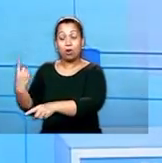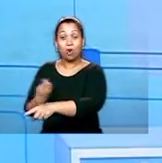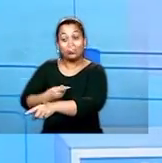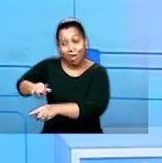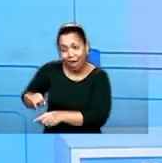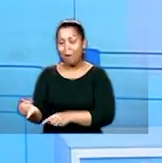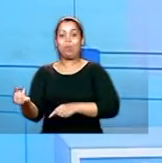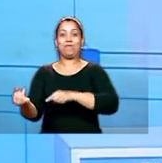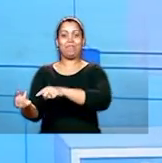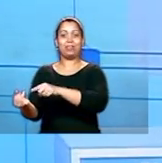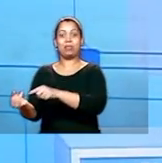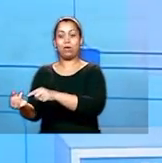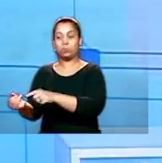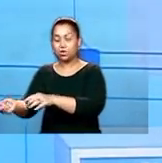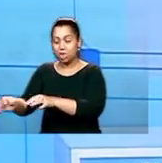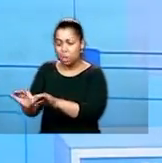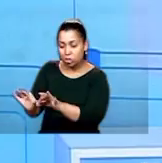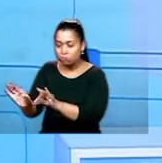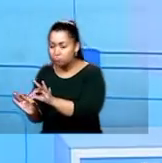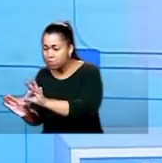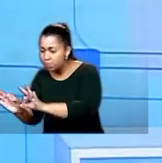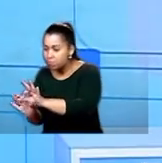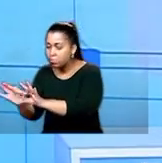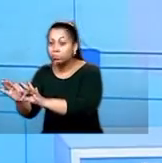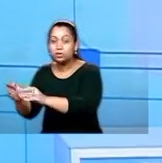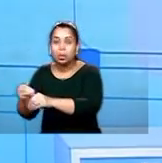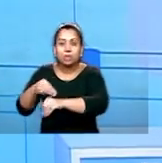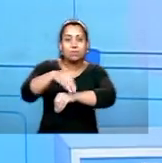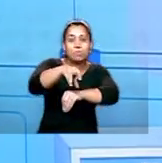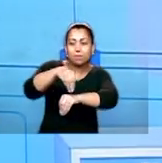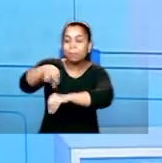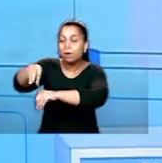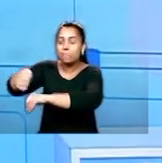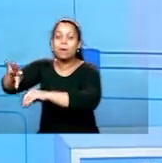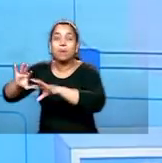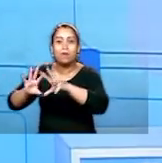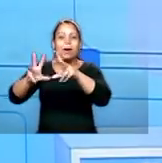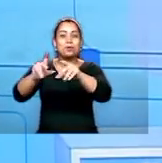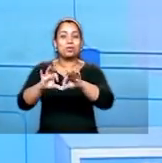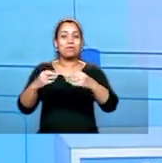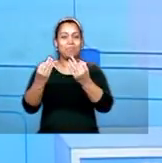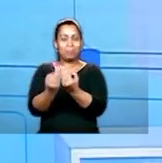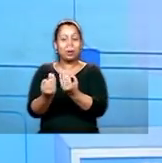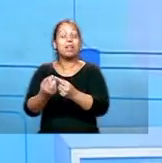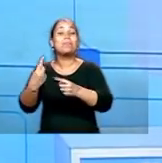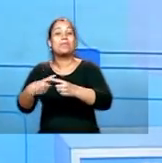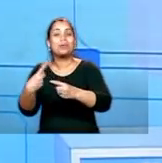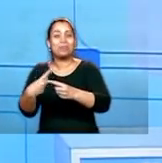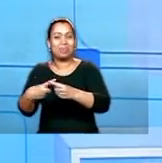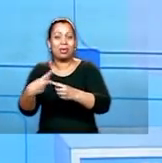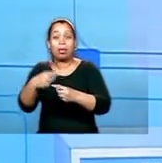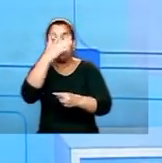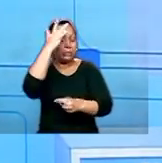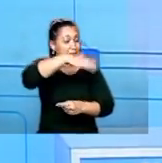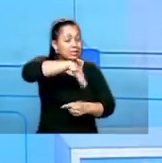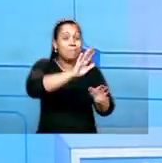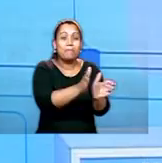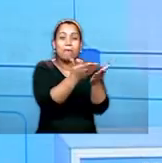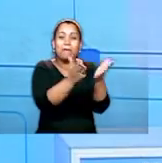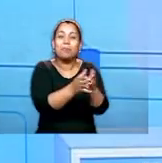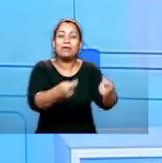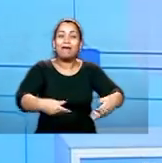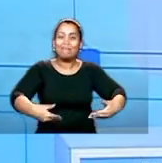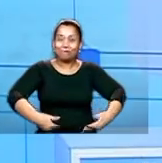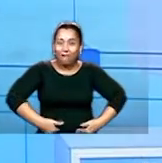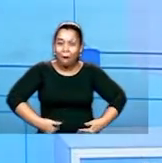instituições, com o objetivo de diminuir a insegurança alimentar dentro do município, né? Melhorar a qualidade